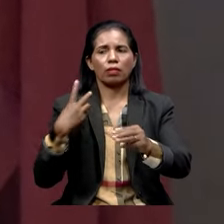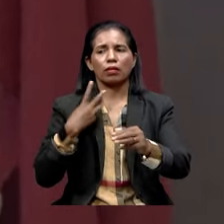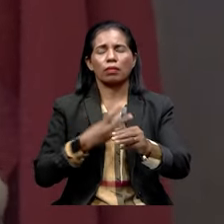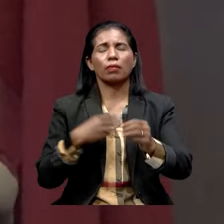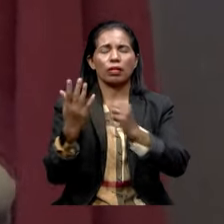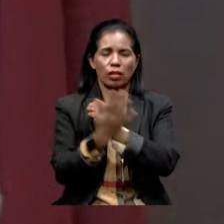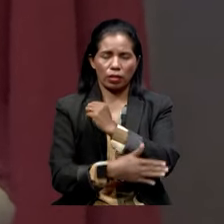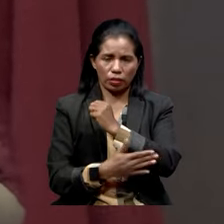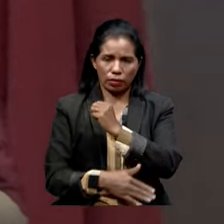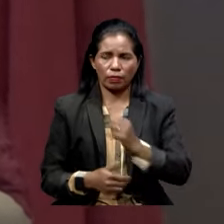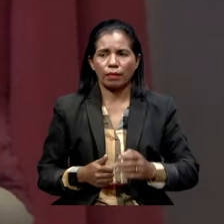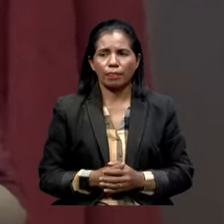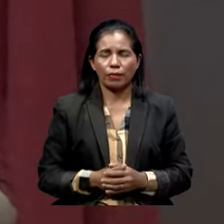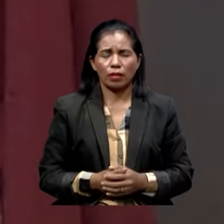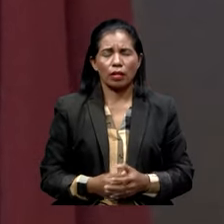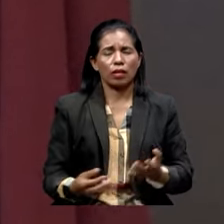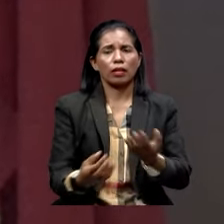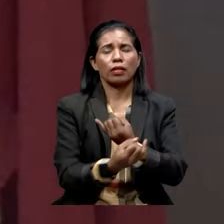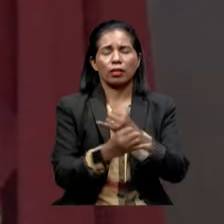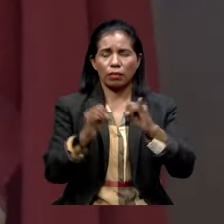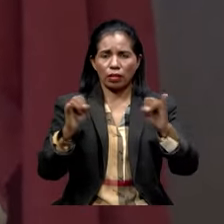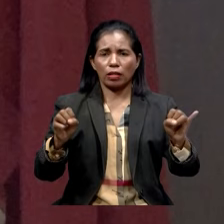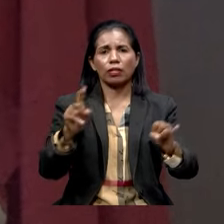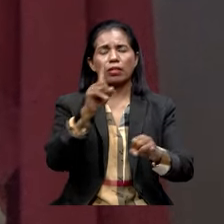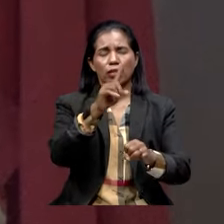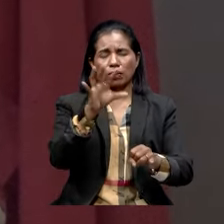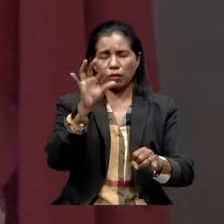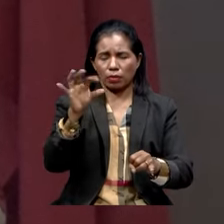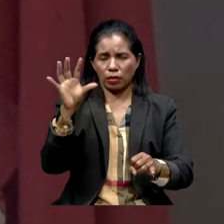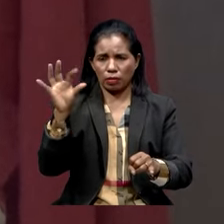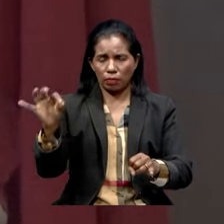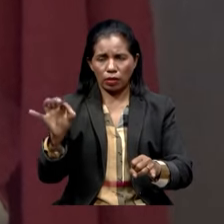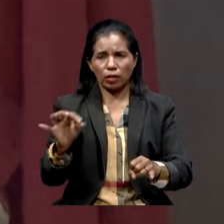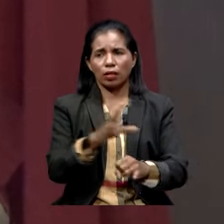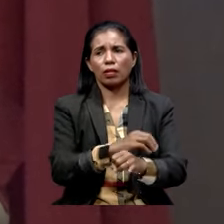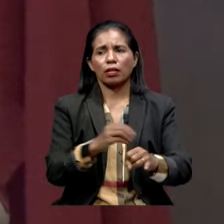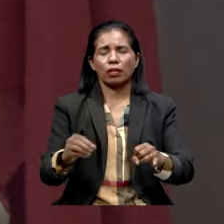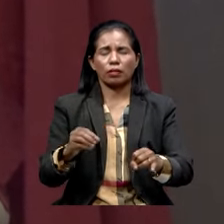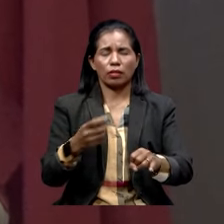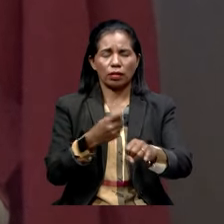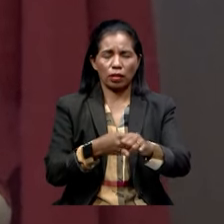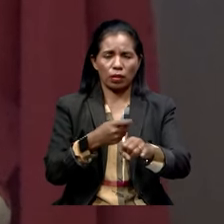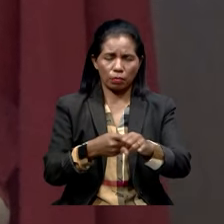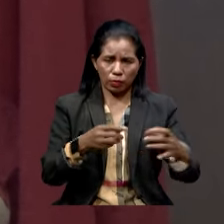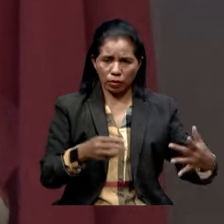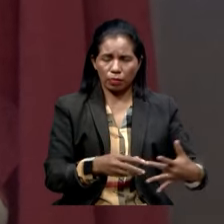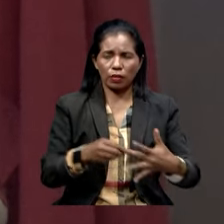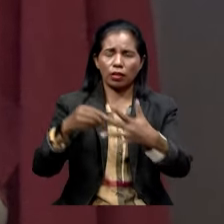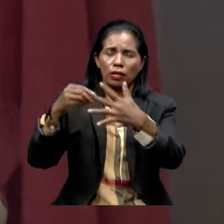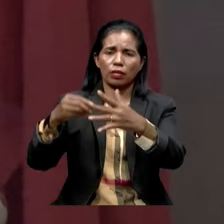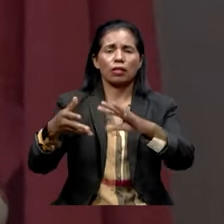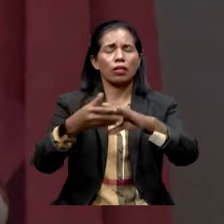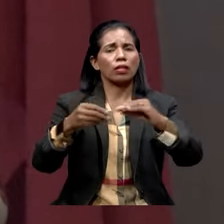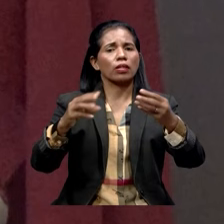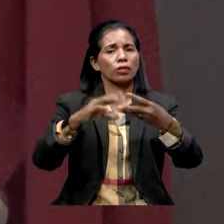nação. O referendo de 1999 foi, pois, um momento único na história do